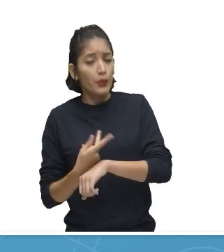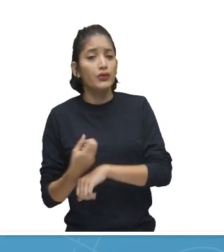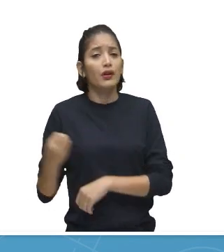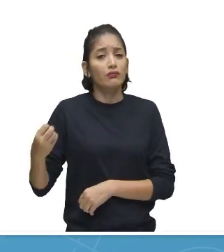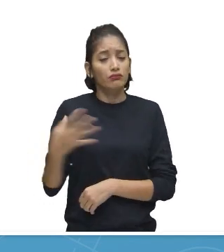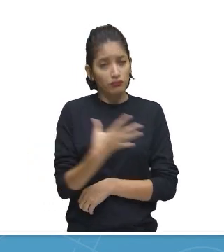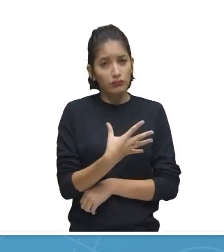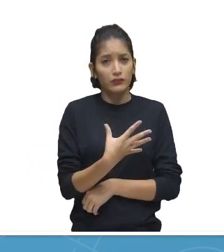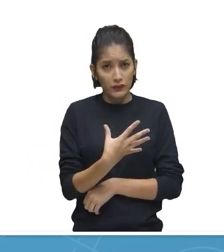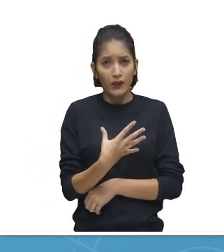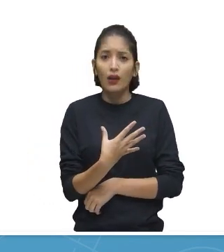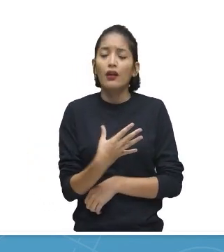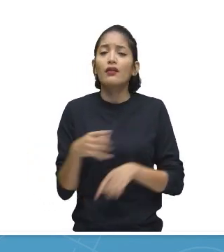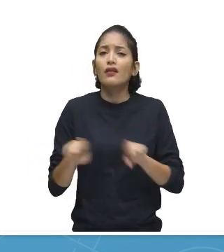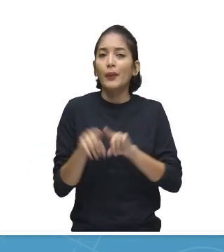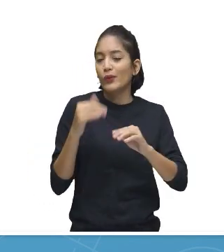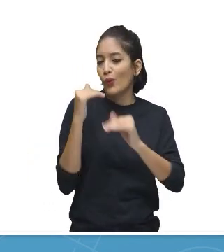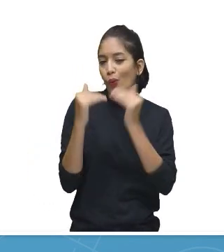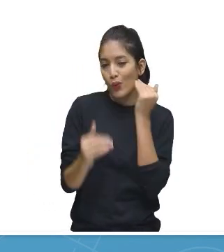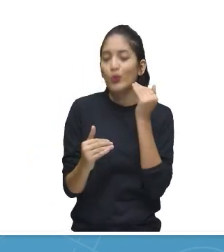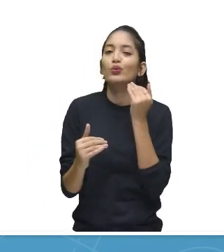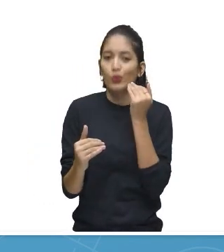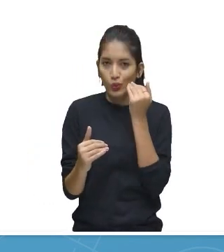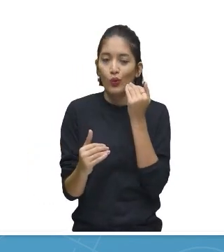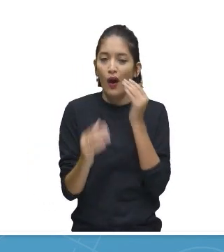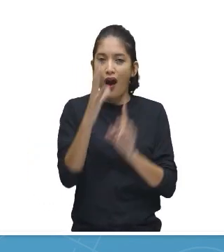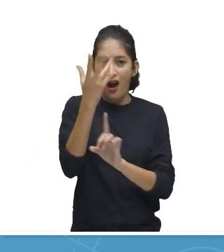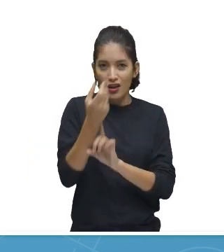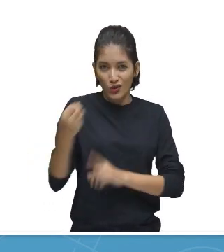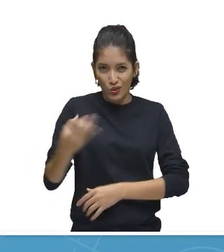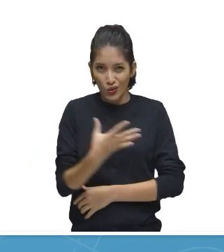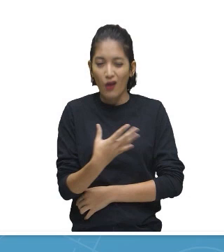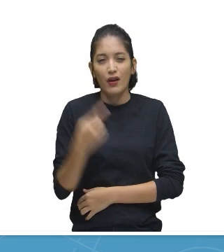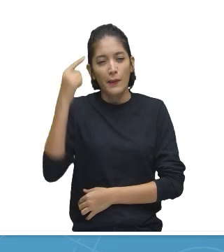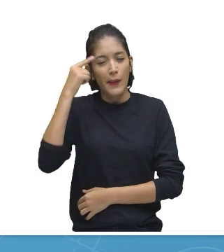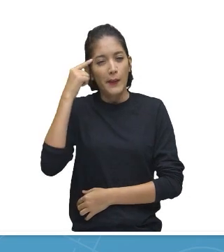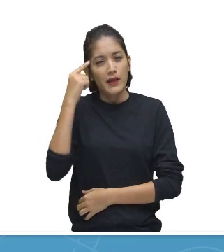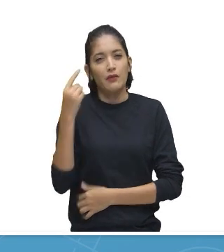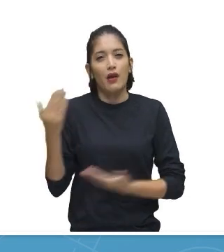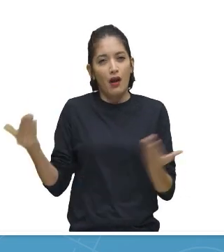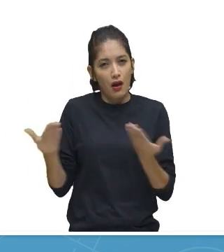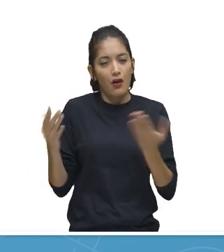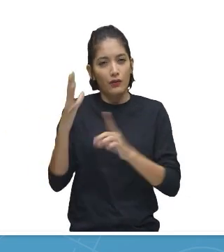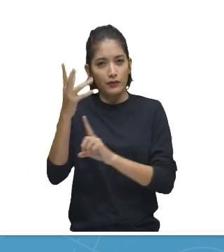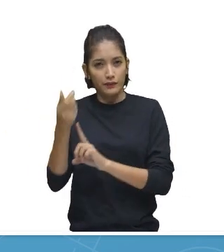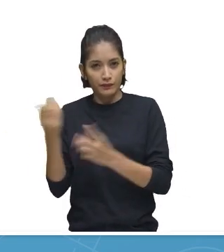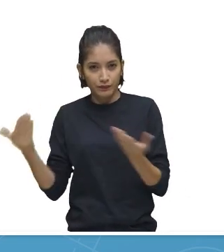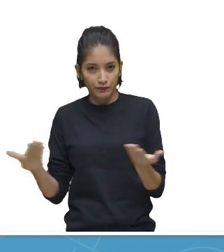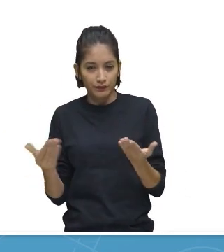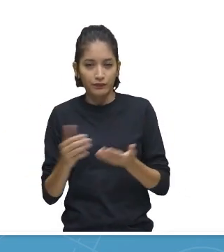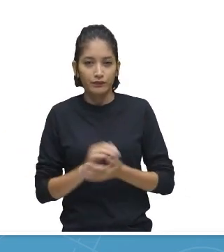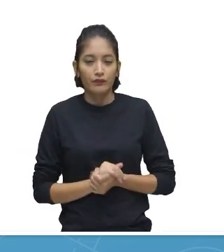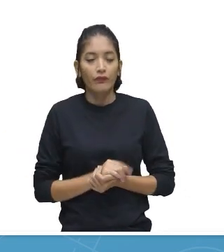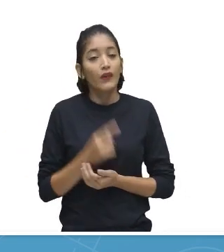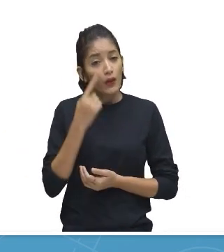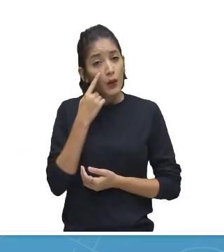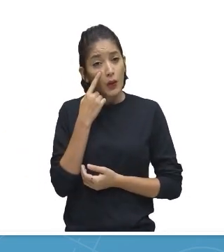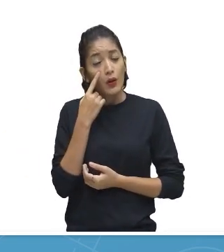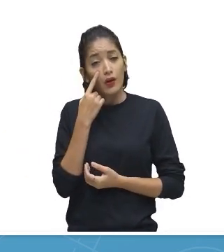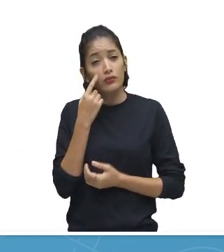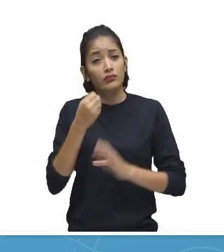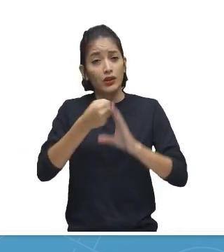com alguns aspectos da arte moderna, ajudando a configurar uma nova mentalidade no mundo artístico. Vamos ver as características da